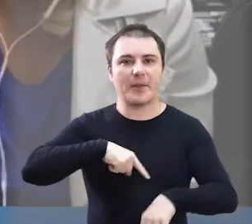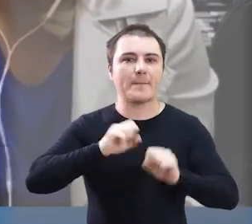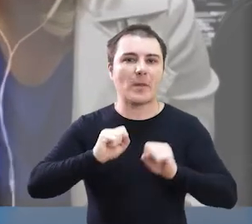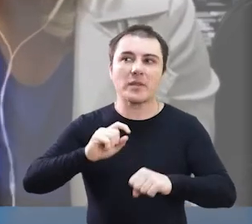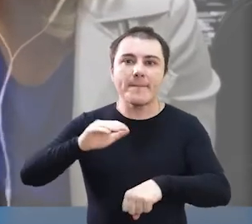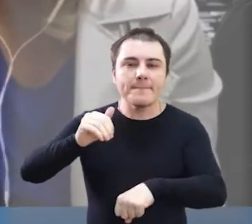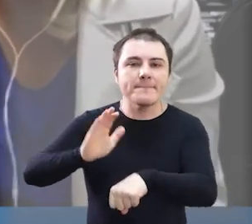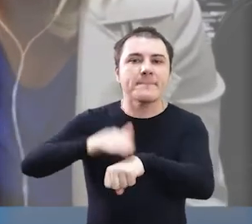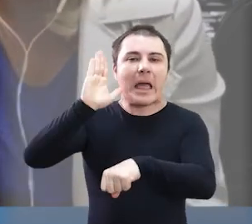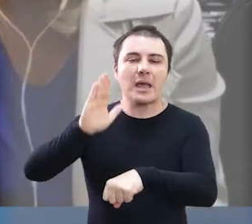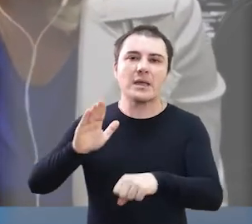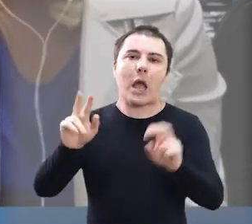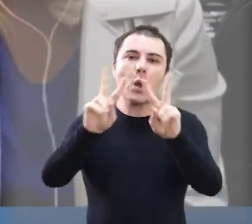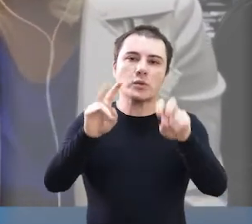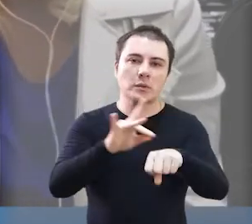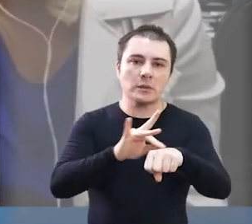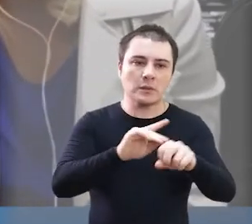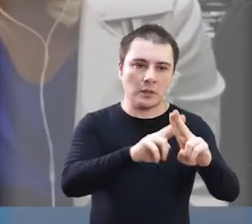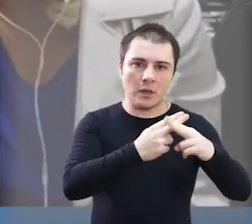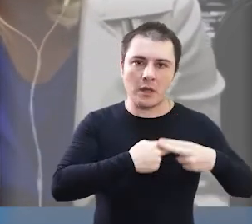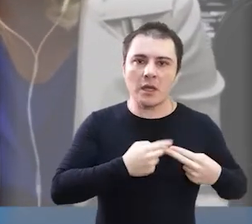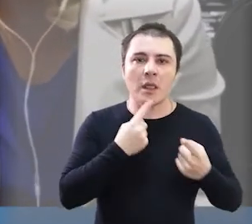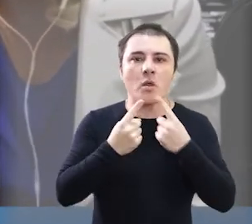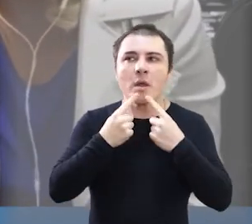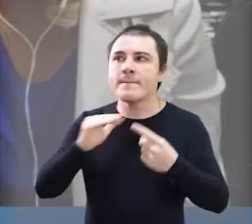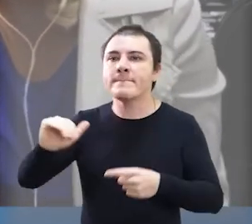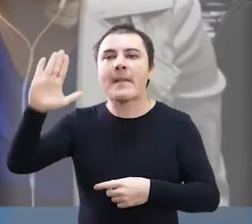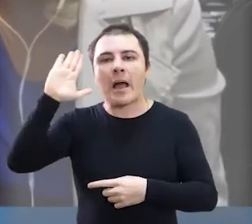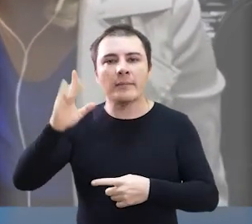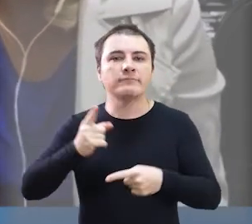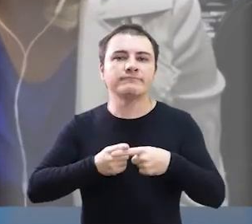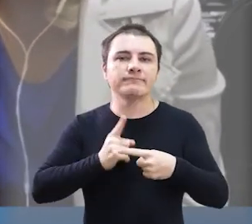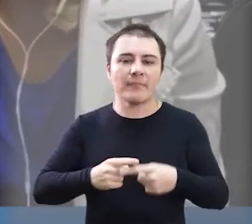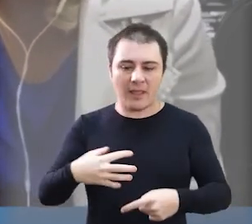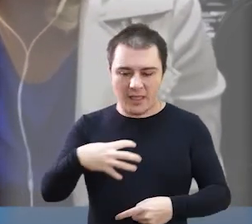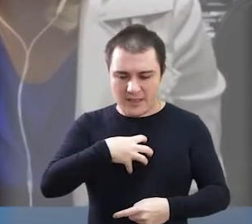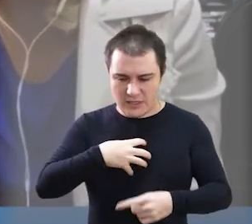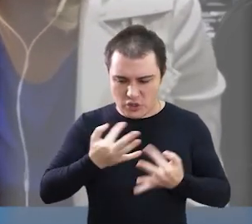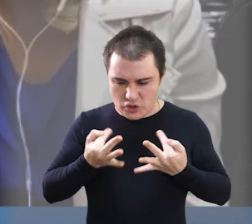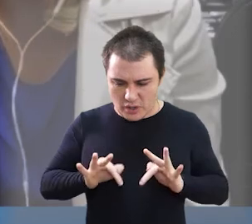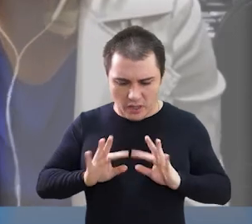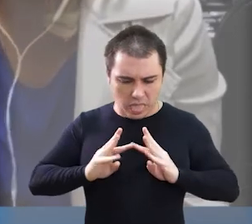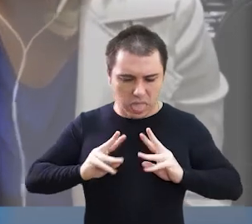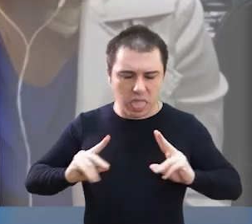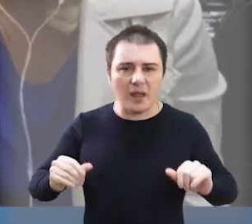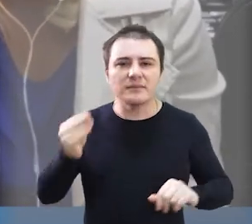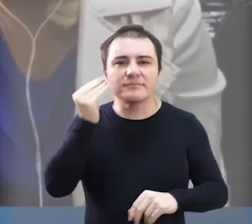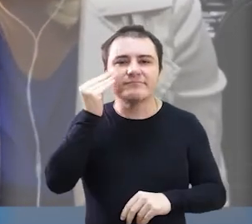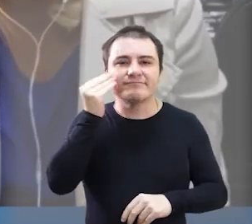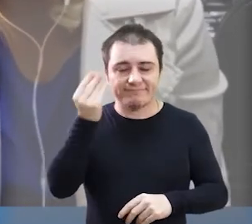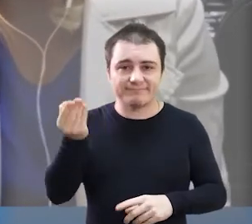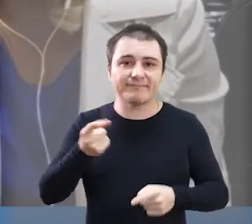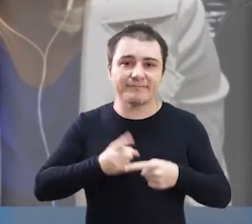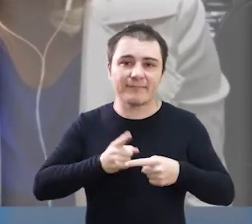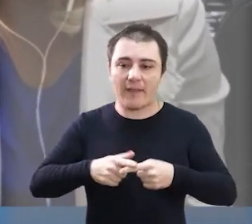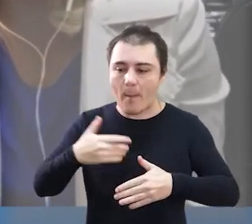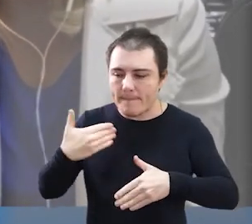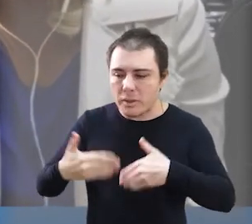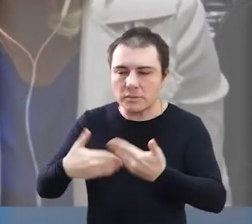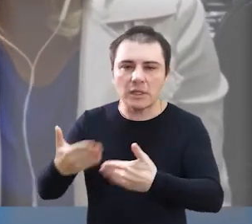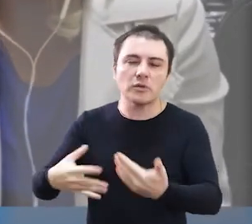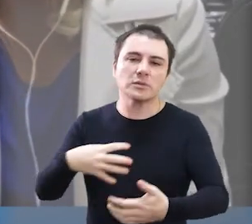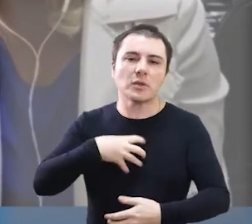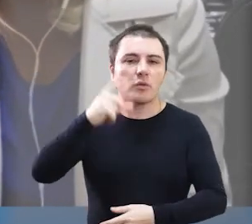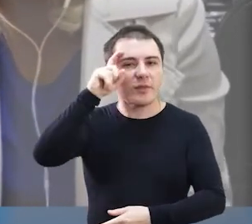gente possa falar mais sobre luto, que a gente possa dialogar mais para que a dor seja mais amena, para que o processo seja